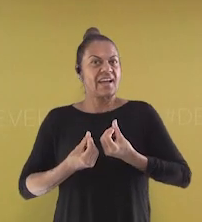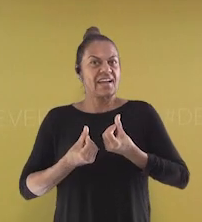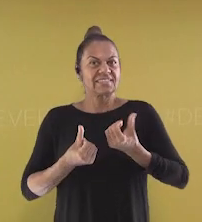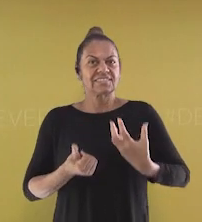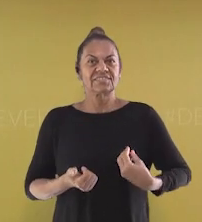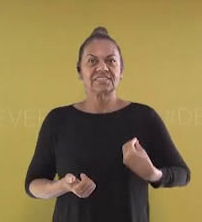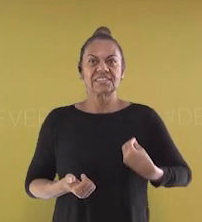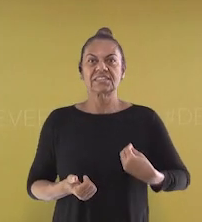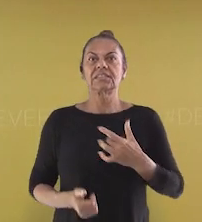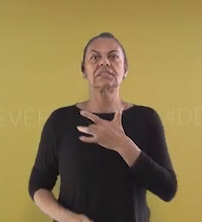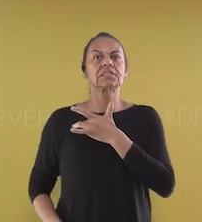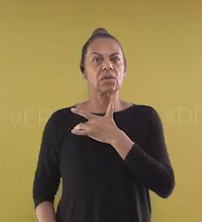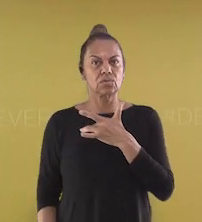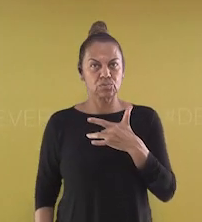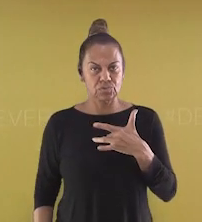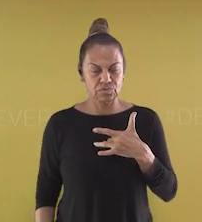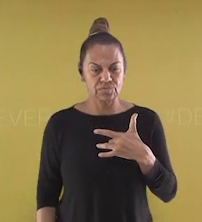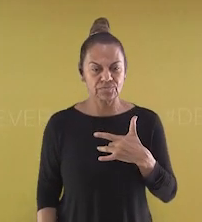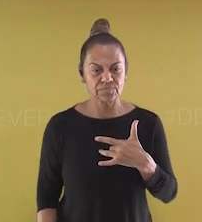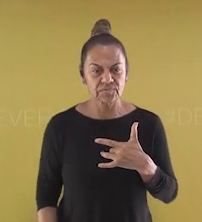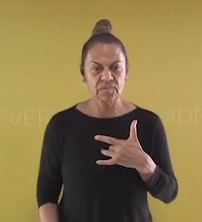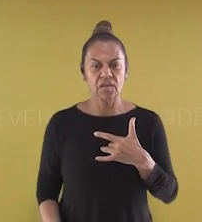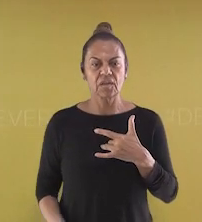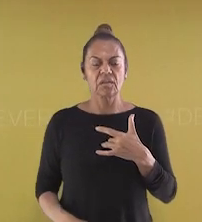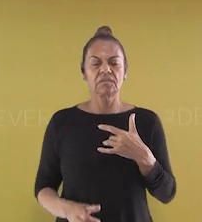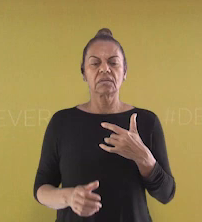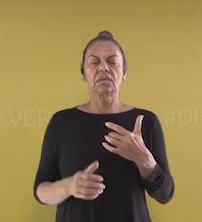a frase com as opções: